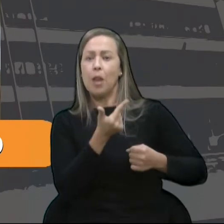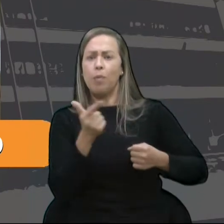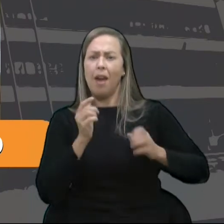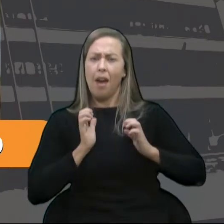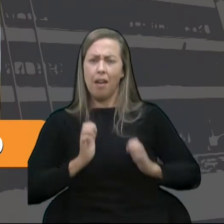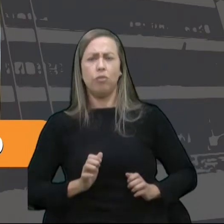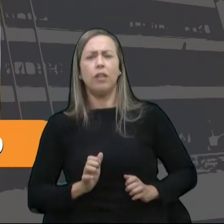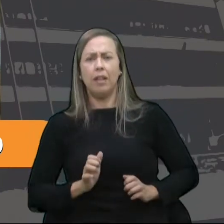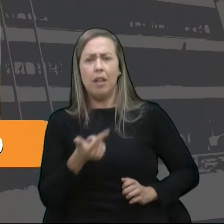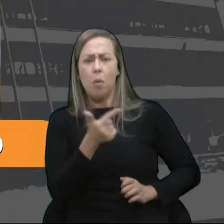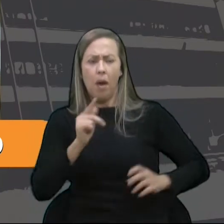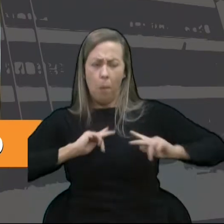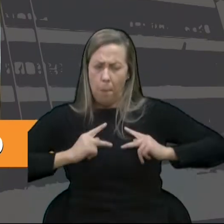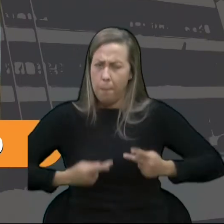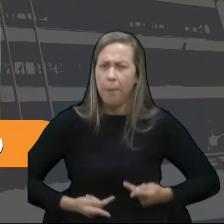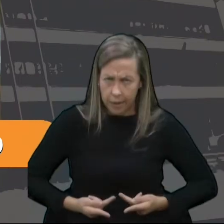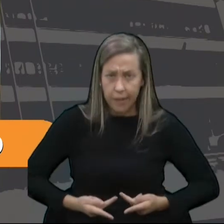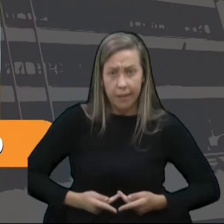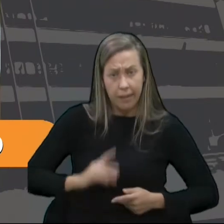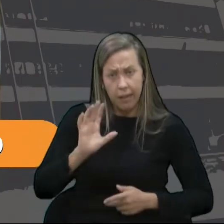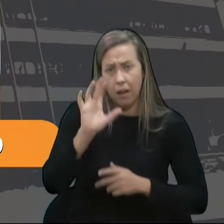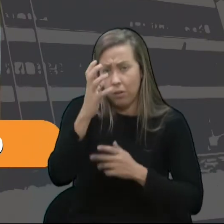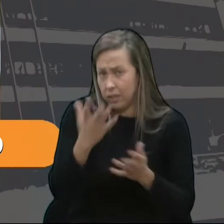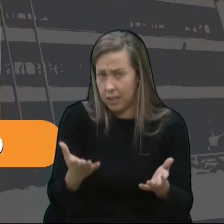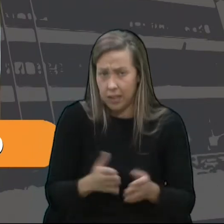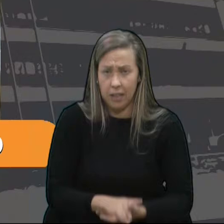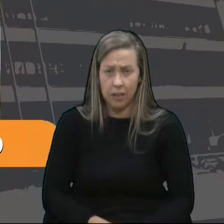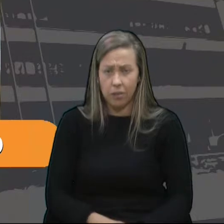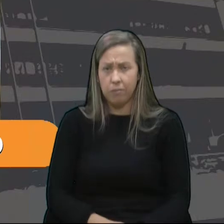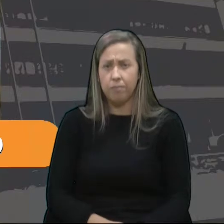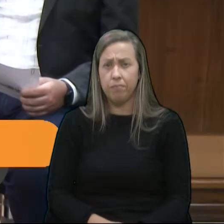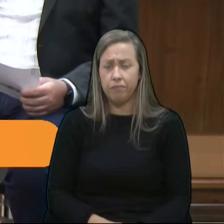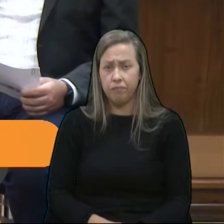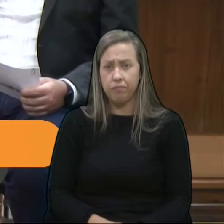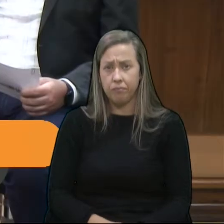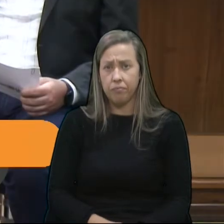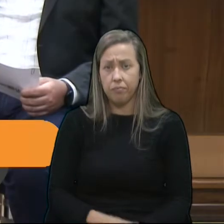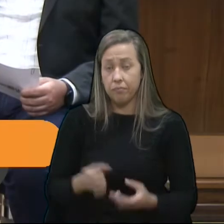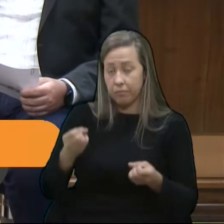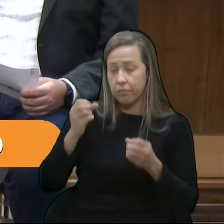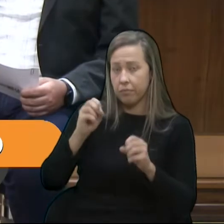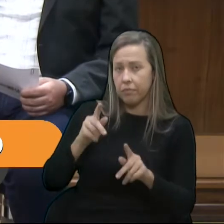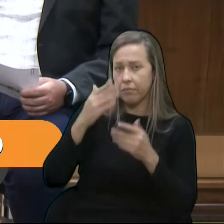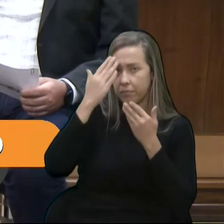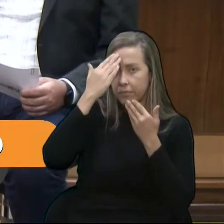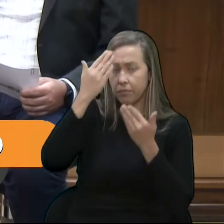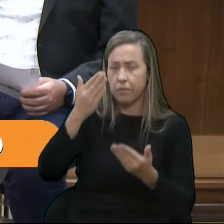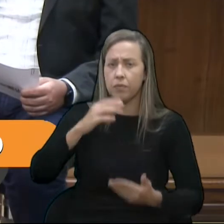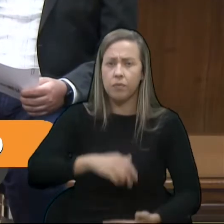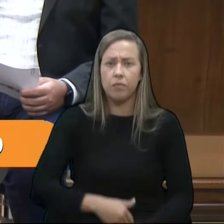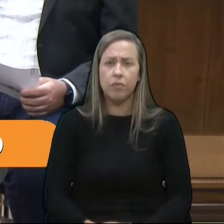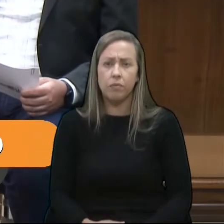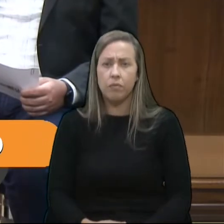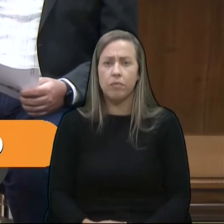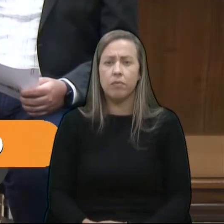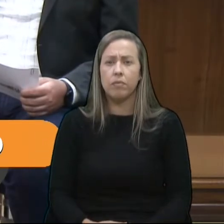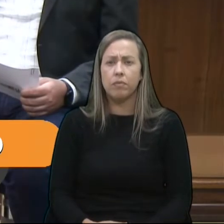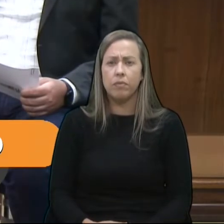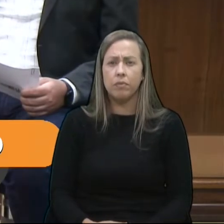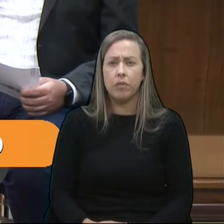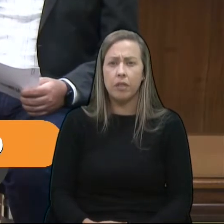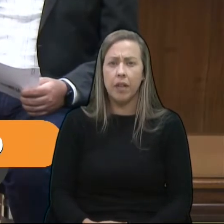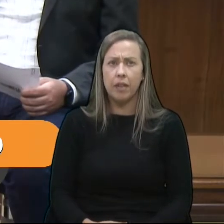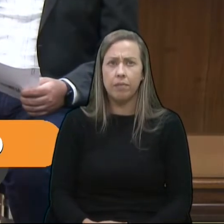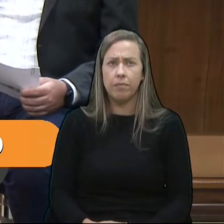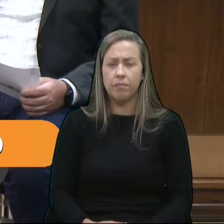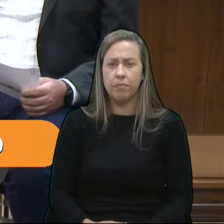e desumanas, né? E que estão aí. Os colegas podem me ajudar. Claro, claro. Floriana, o